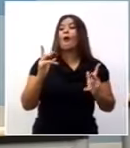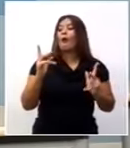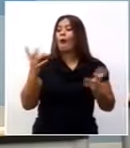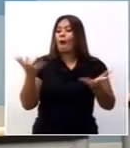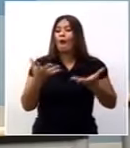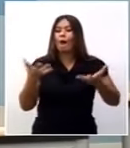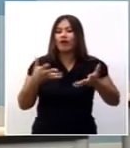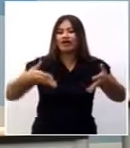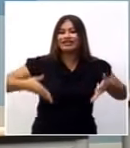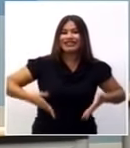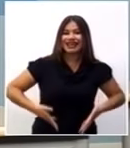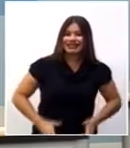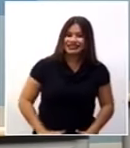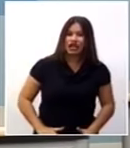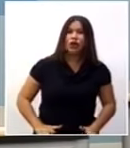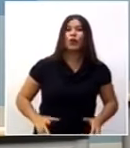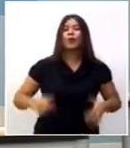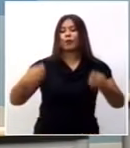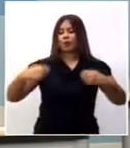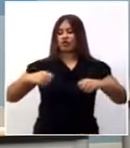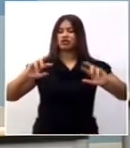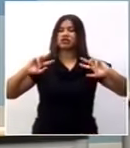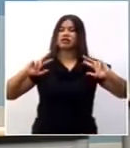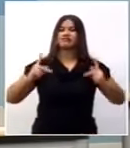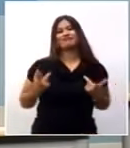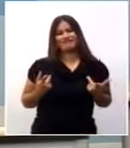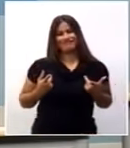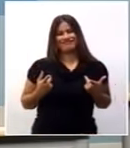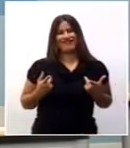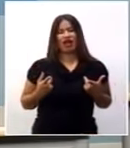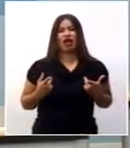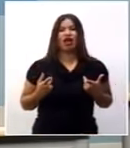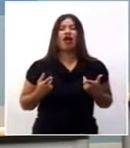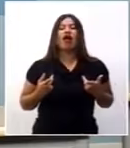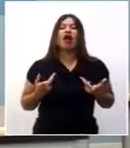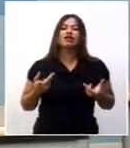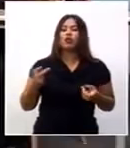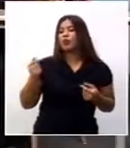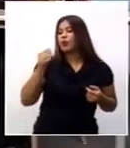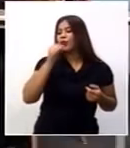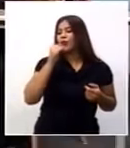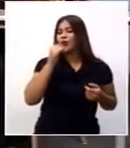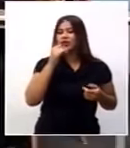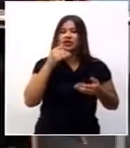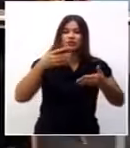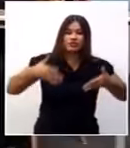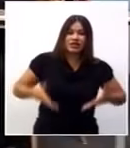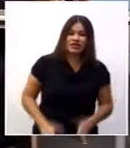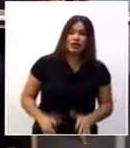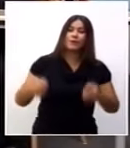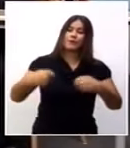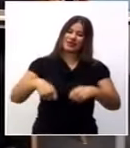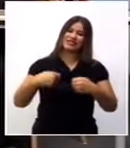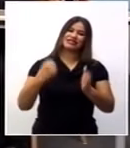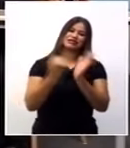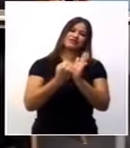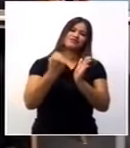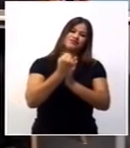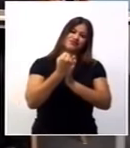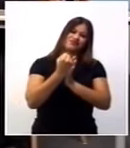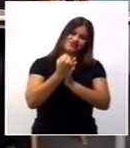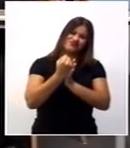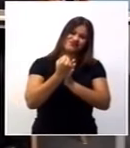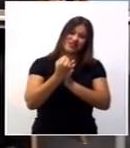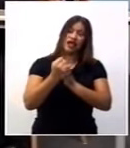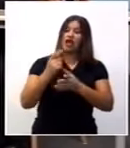uma pessoa nascida em determinado país. Aqui no Brasil, esse é o documento essencial para qualquer pessoa. Não se sai da maternidade hoje em dia sem